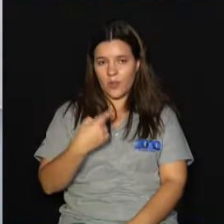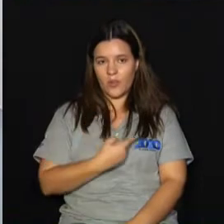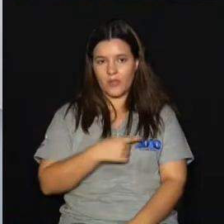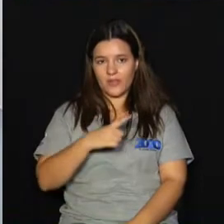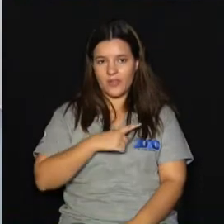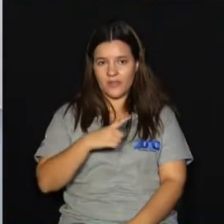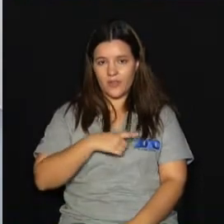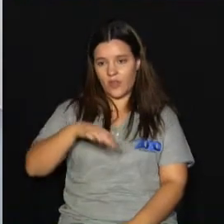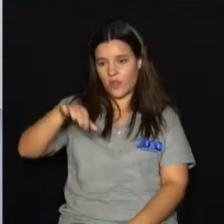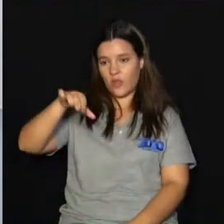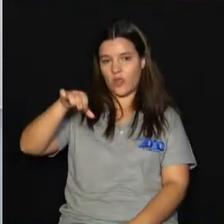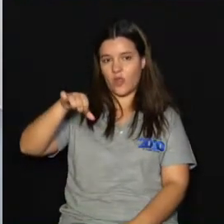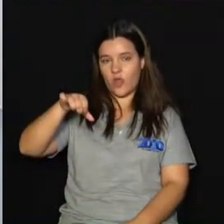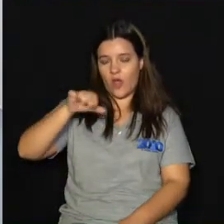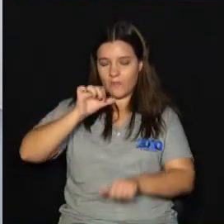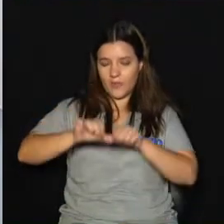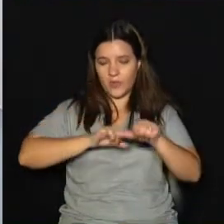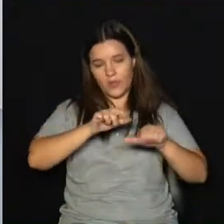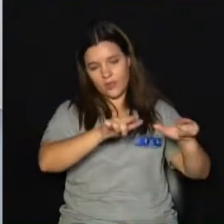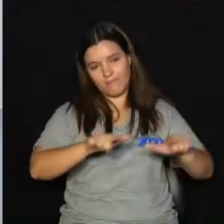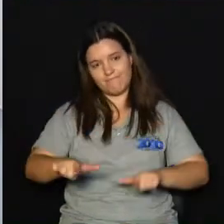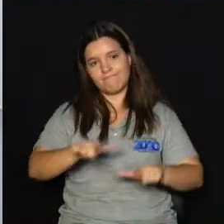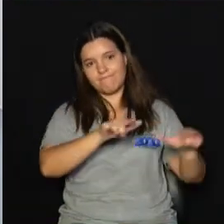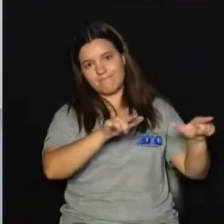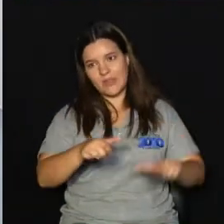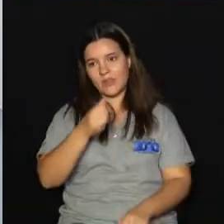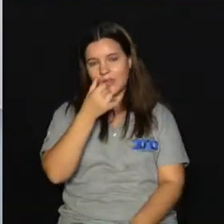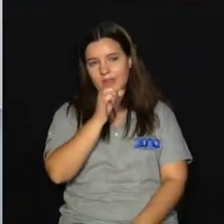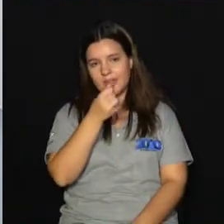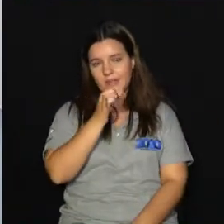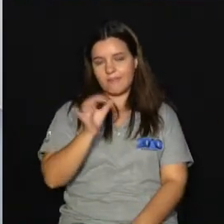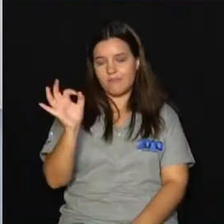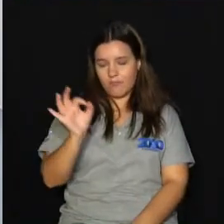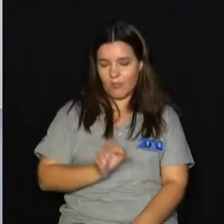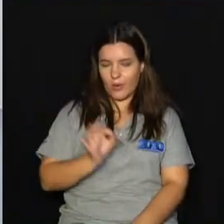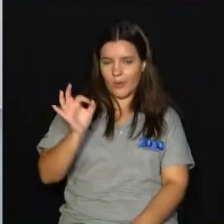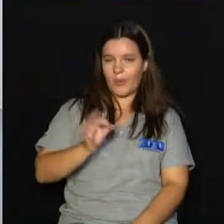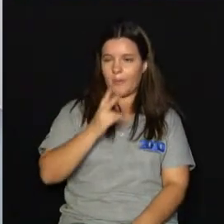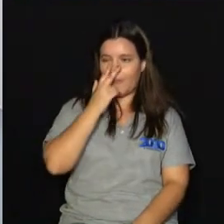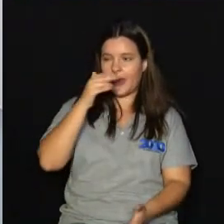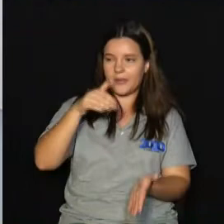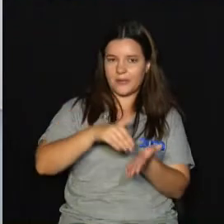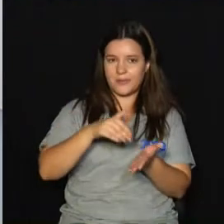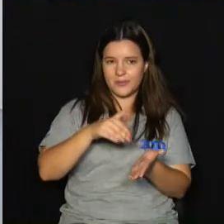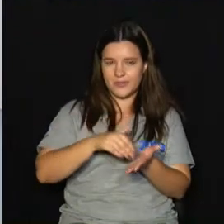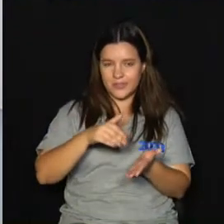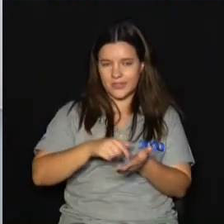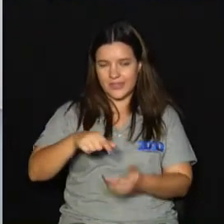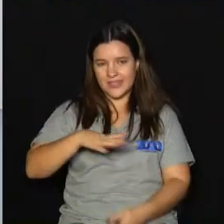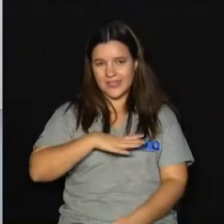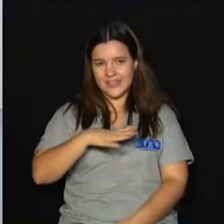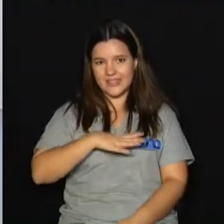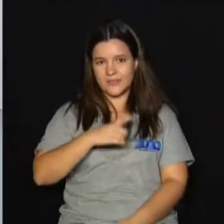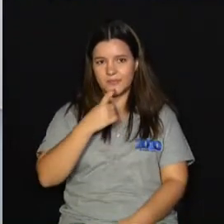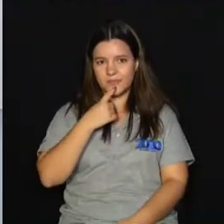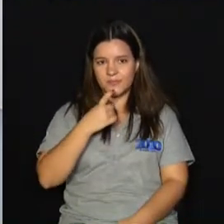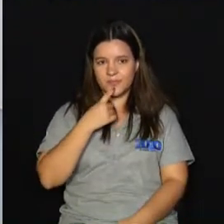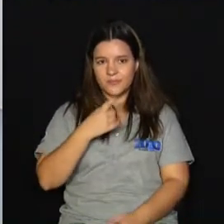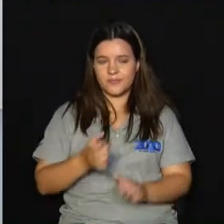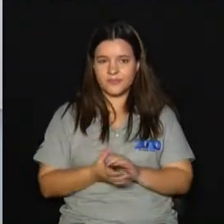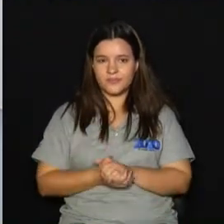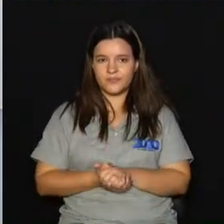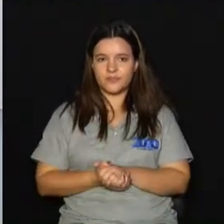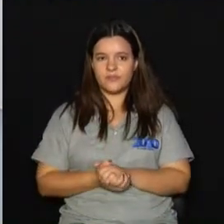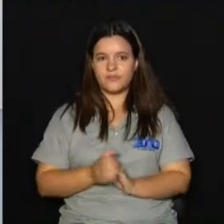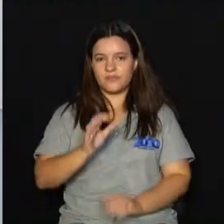tivemos 9 trocas de urnas eletrônicas, percentual muito baixo aqui no município de Campinas. Do